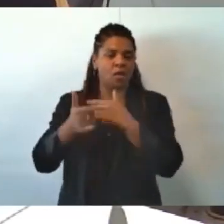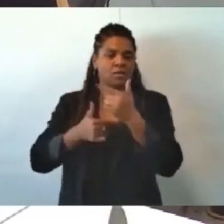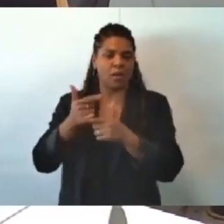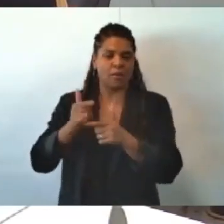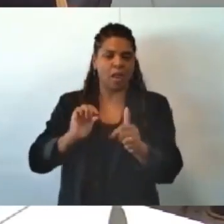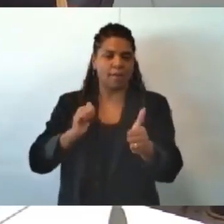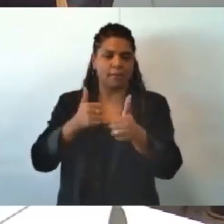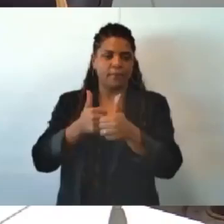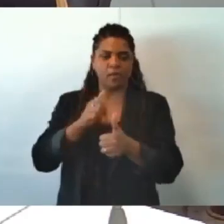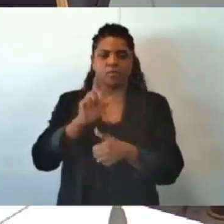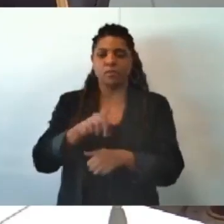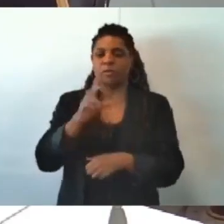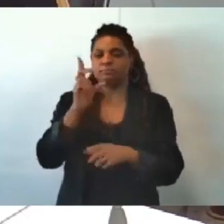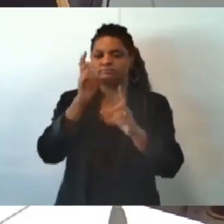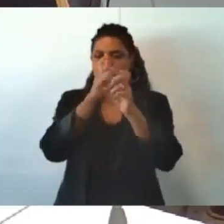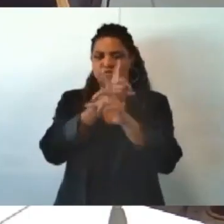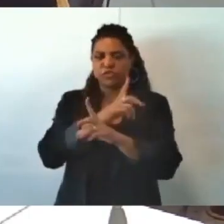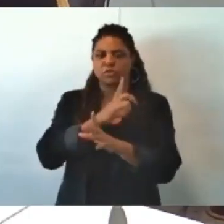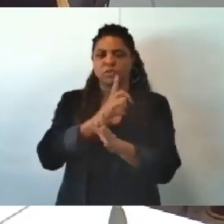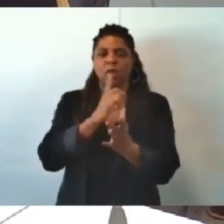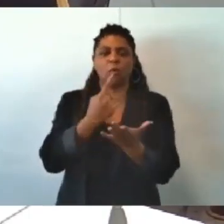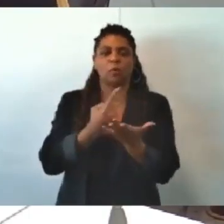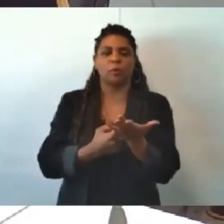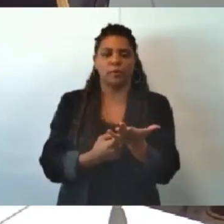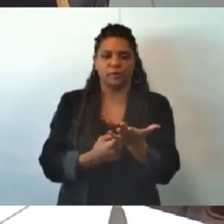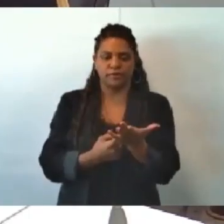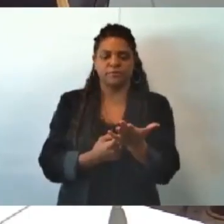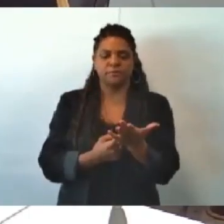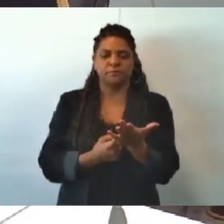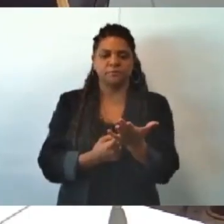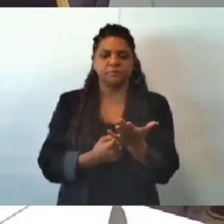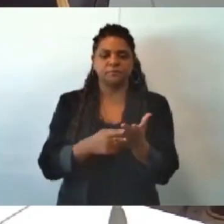ter um comprometimento, é muito difícil você ter